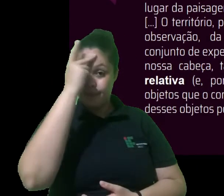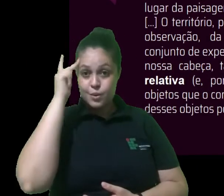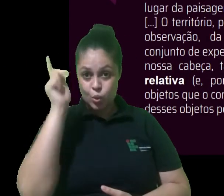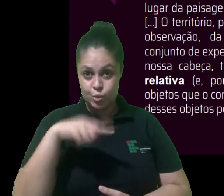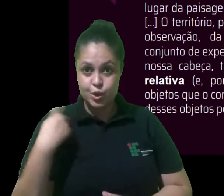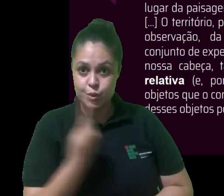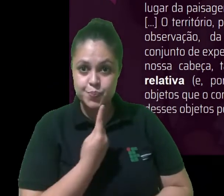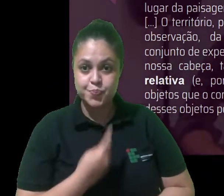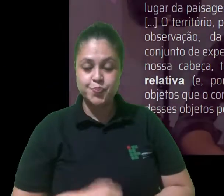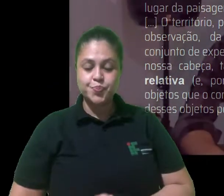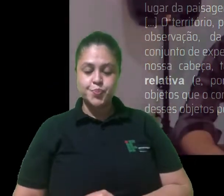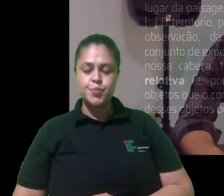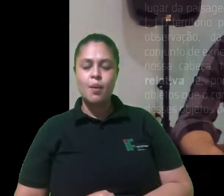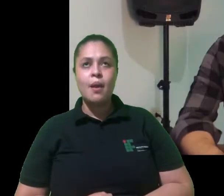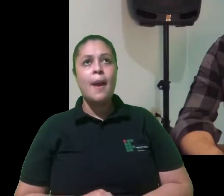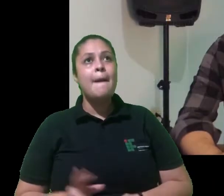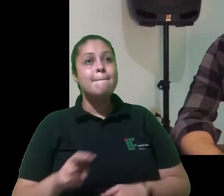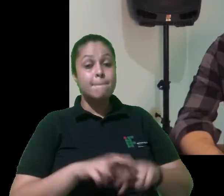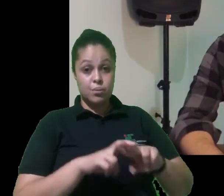um de nós.